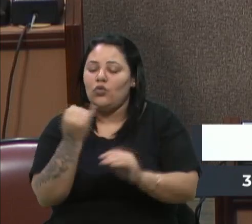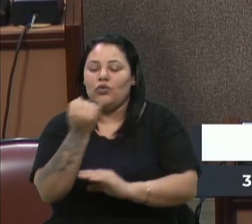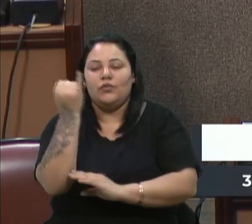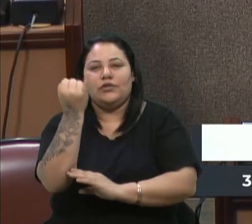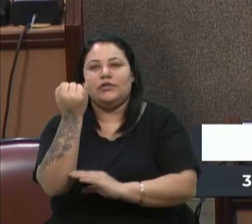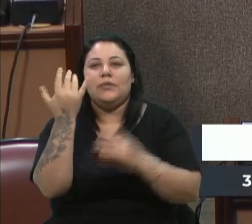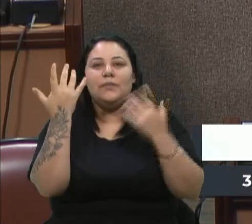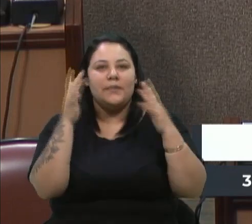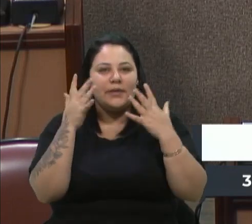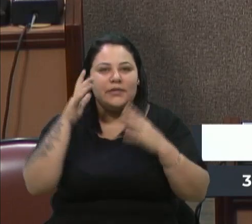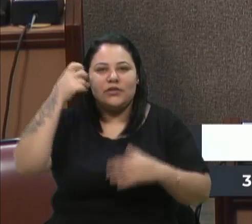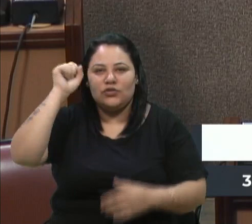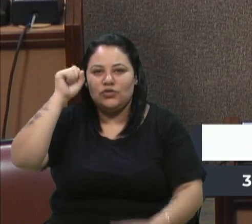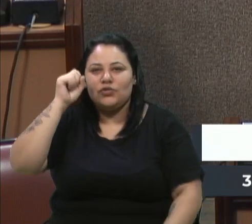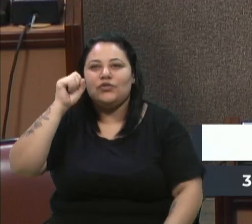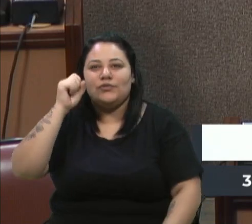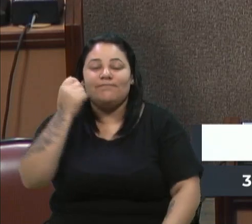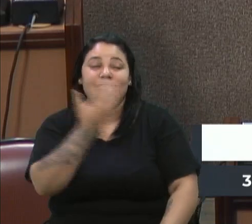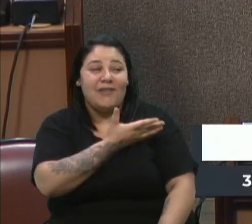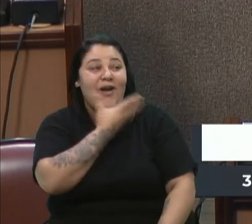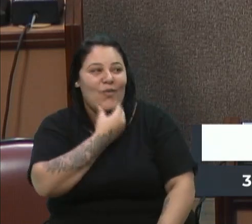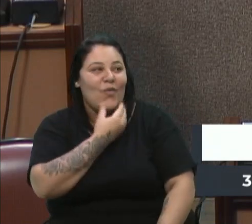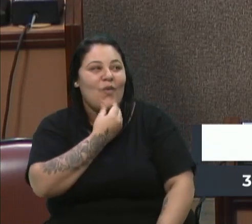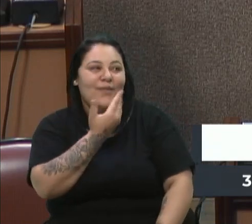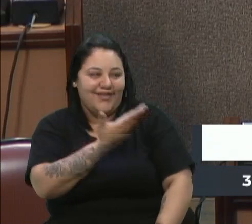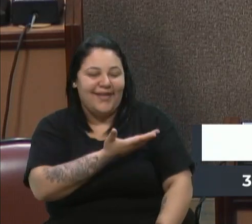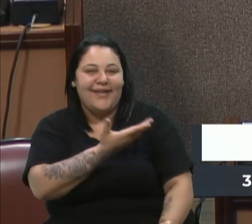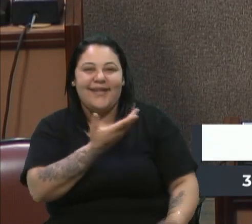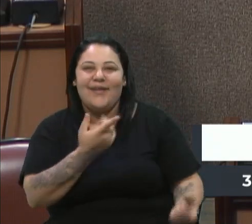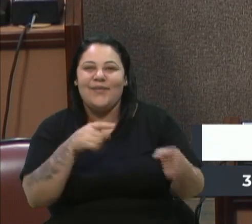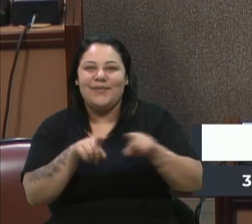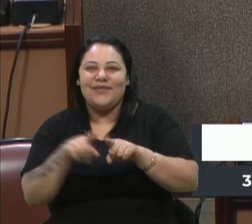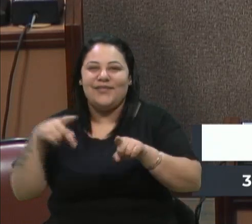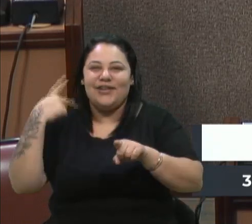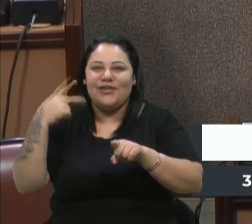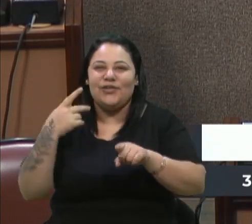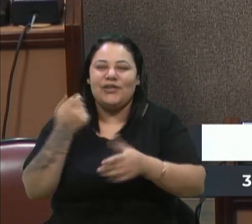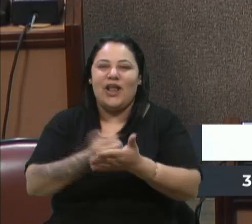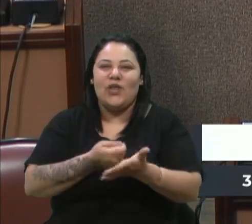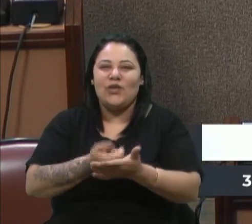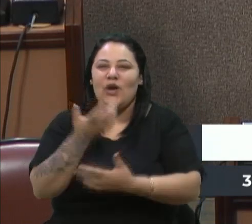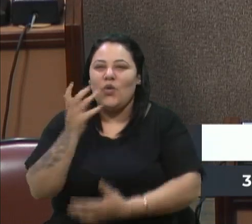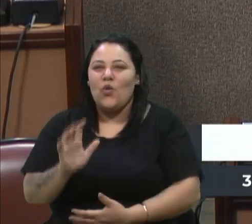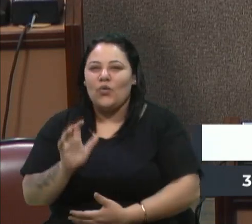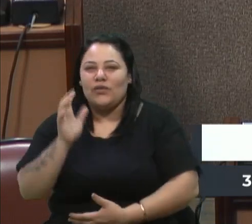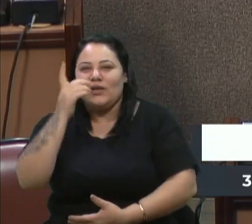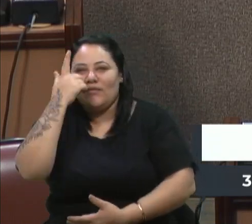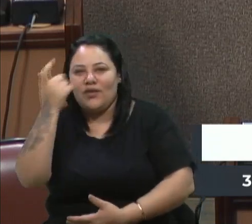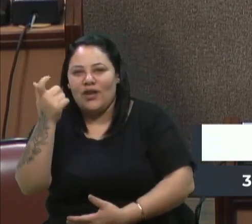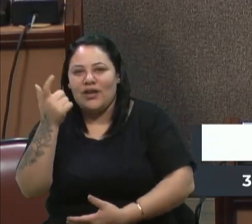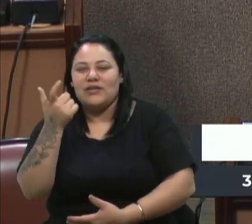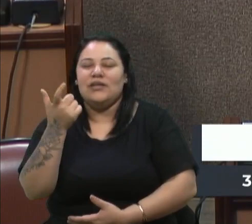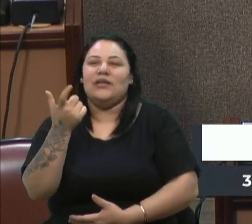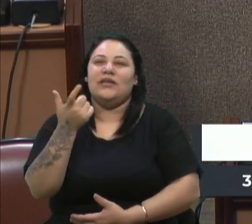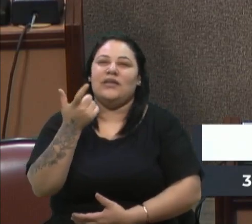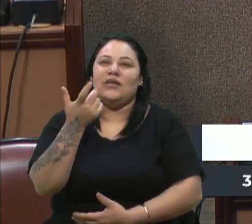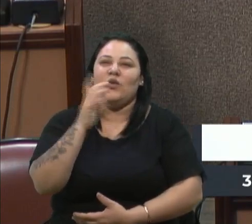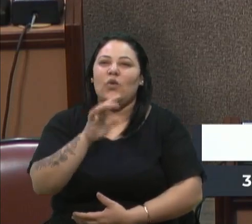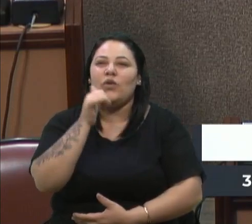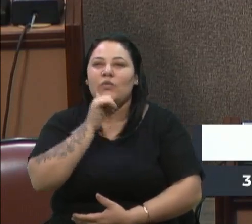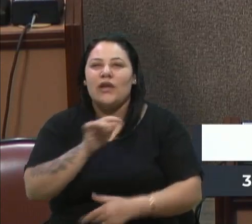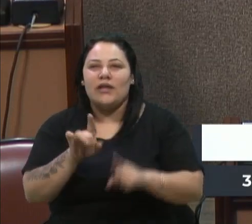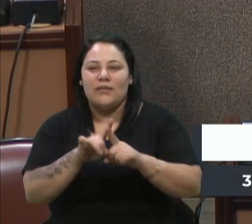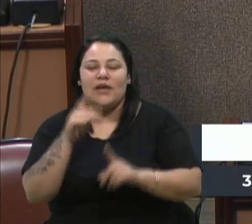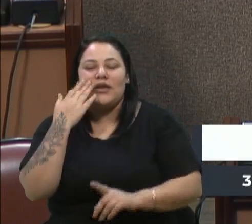parabenizar Xuxa, vindo de um homem, né, que é um parceiro na luta contra a violência contra as mulheres. A gente sabe que é